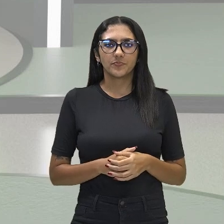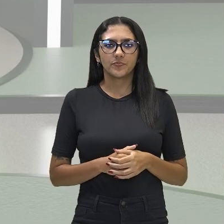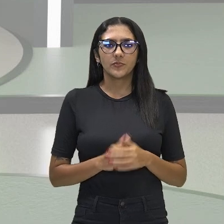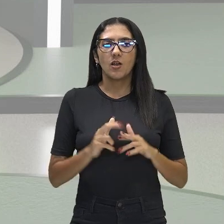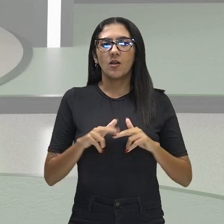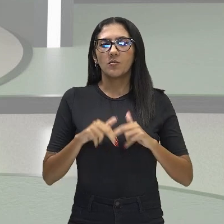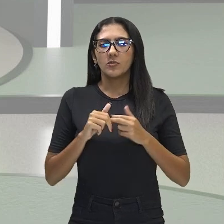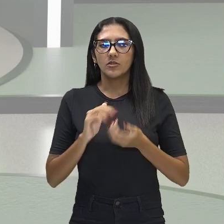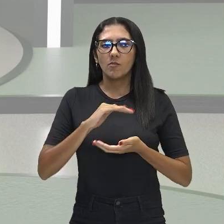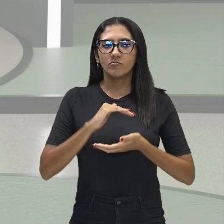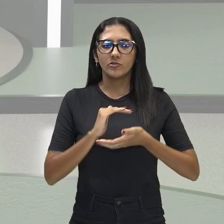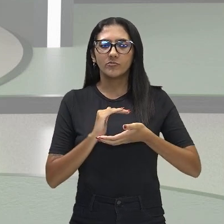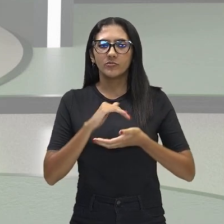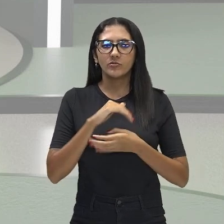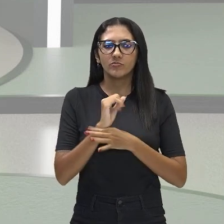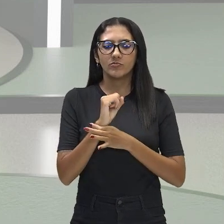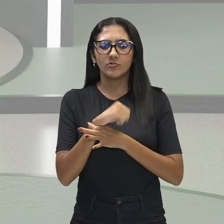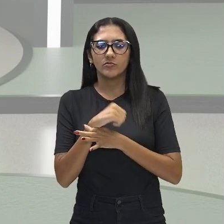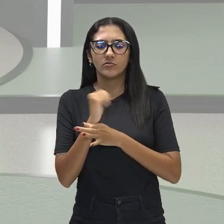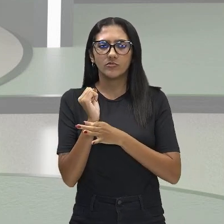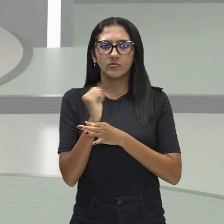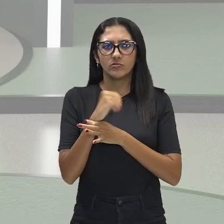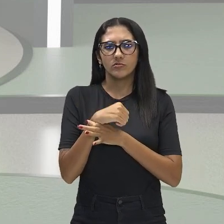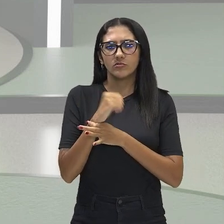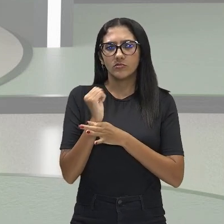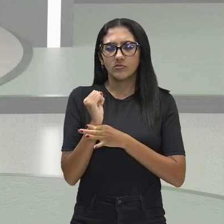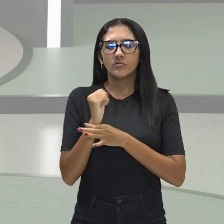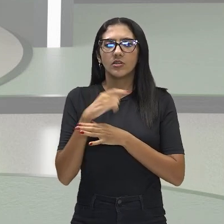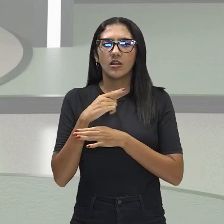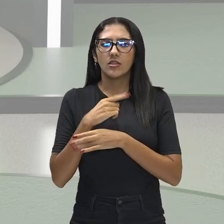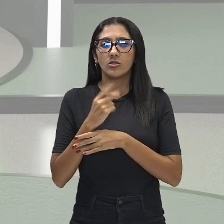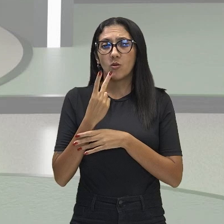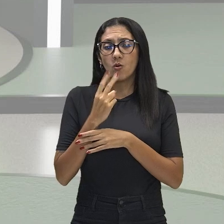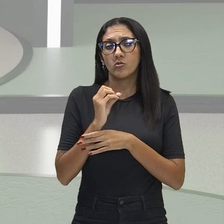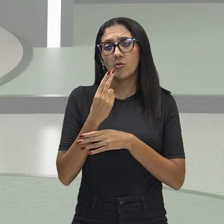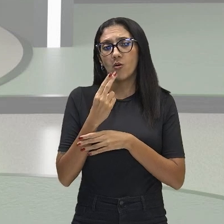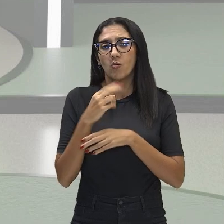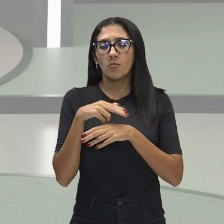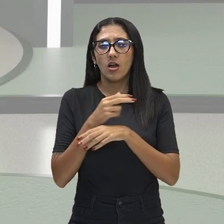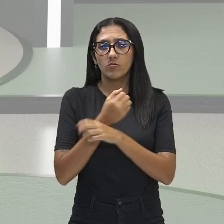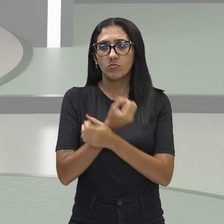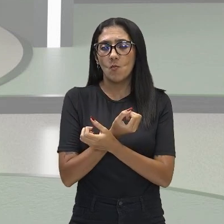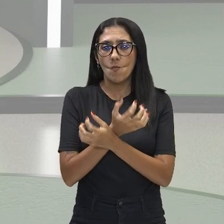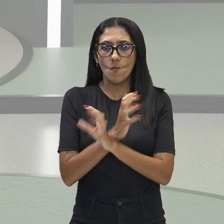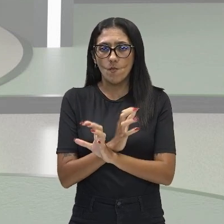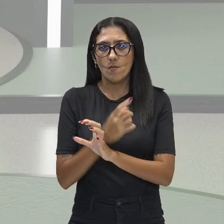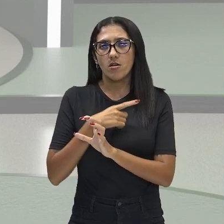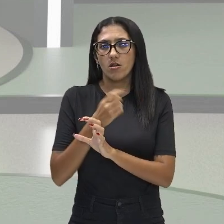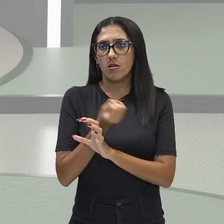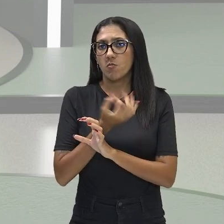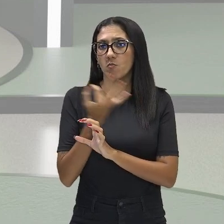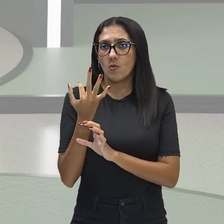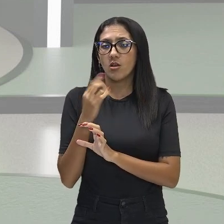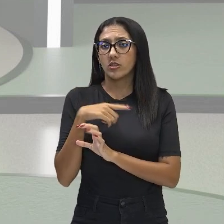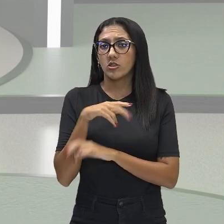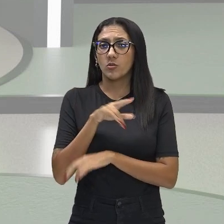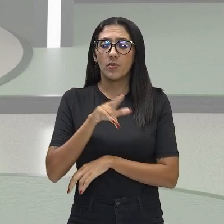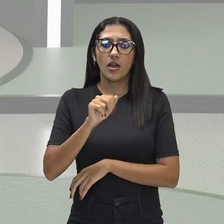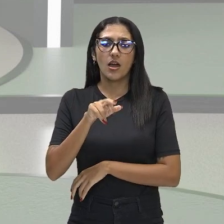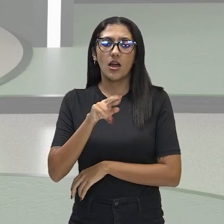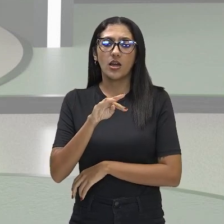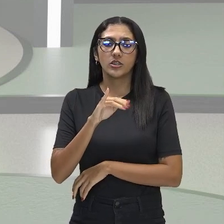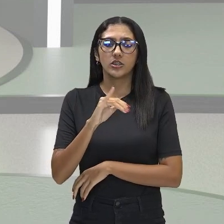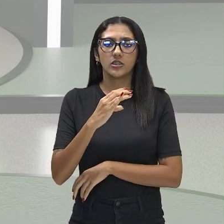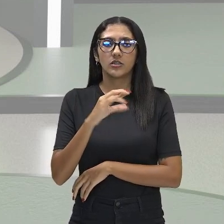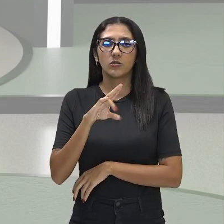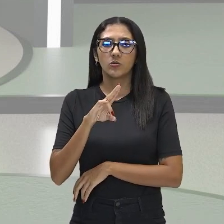articulações é a região de encontro de 2 ou mais ossos, né, que vai receber o nome de articulação, também chamado de